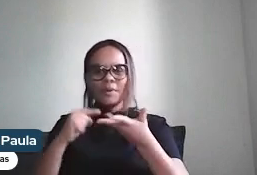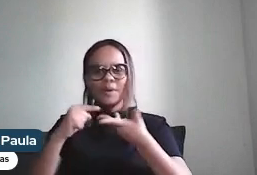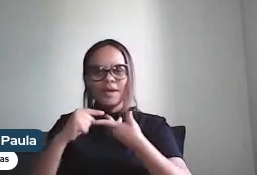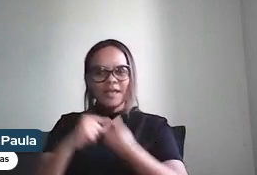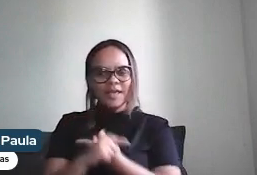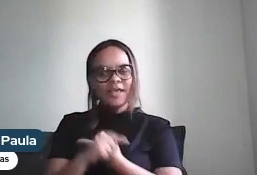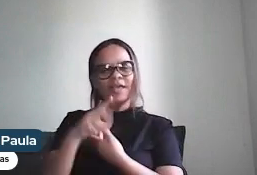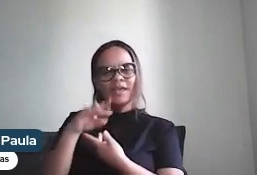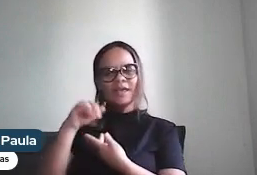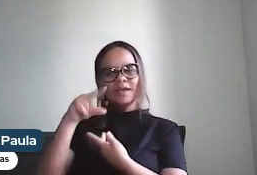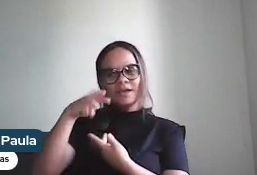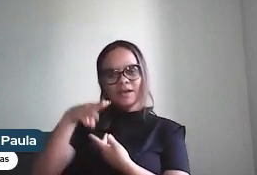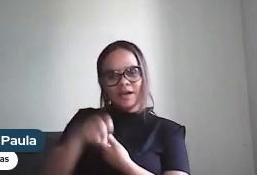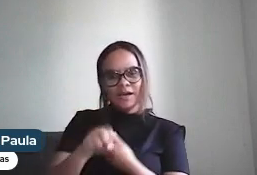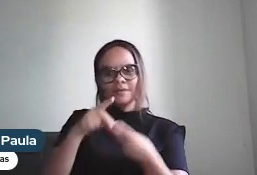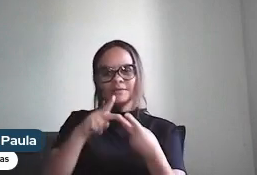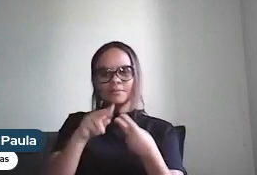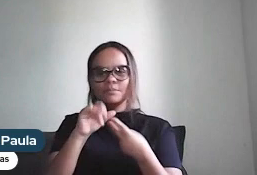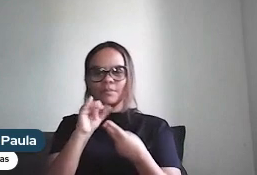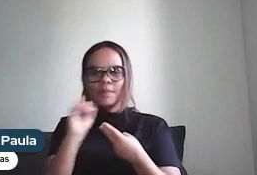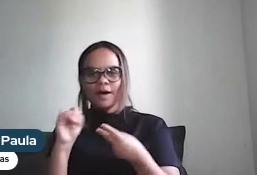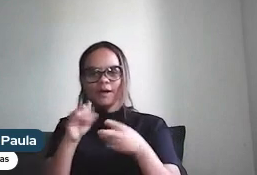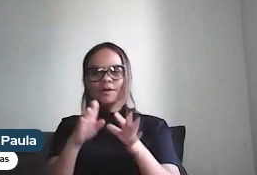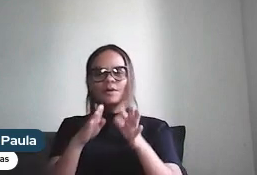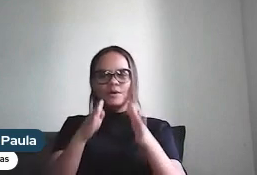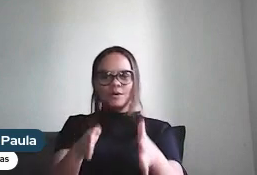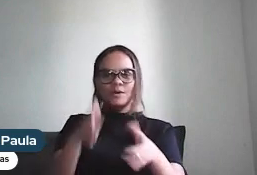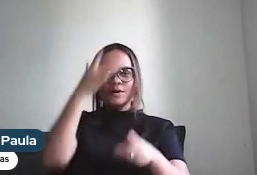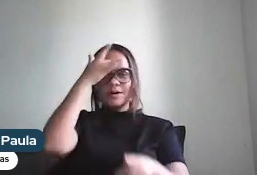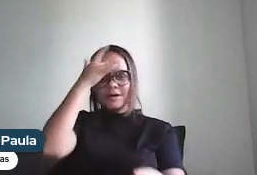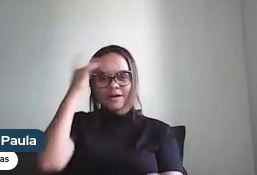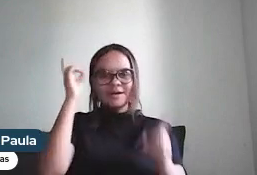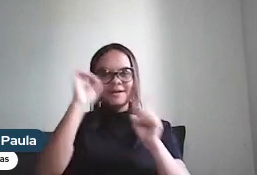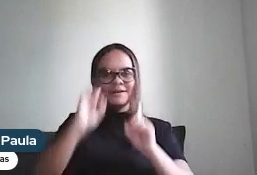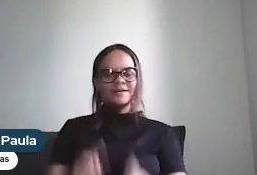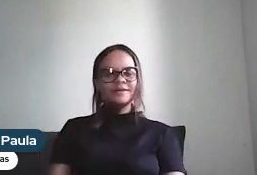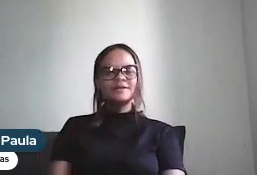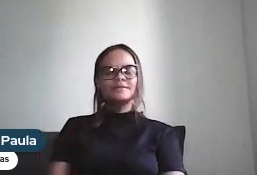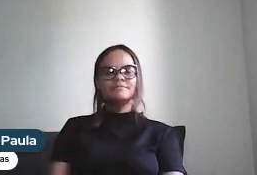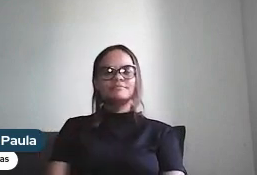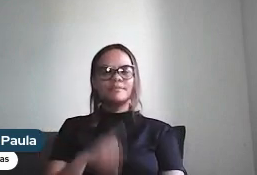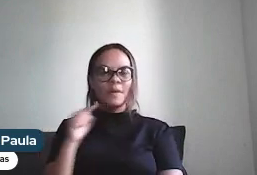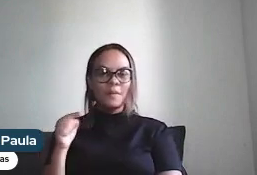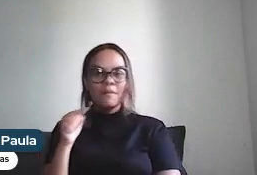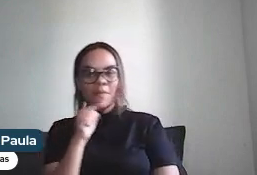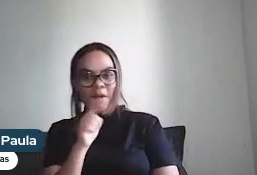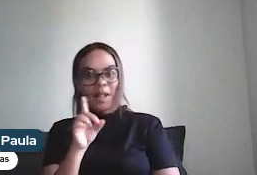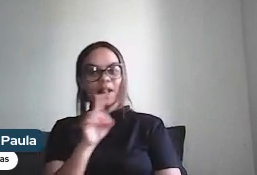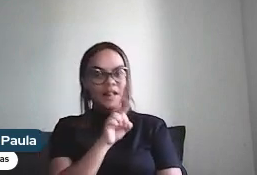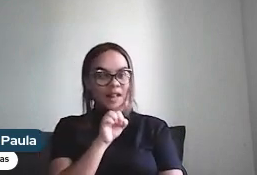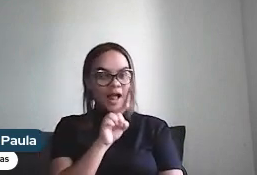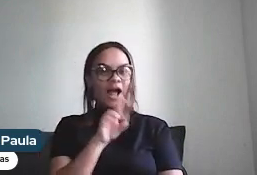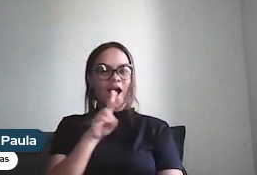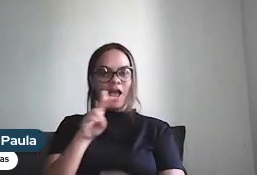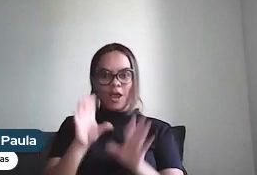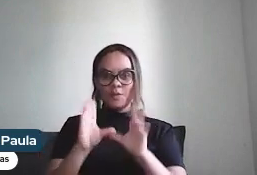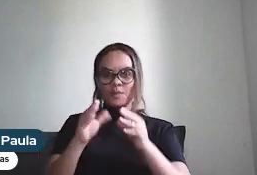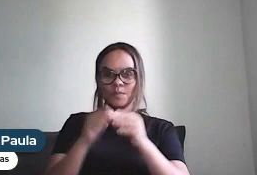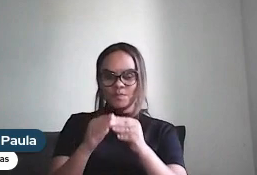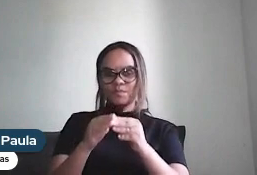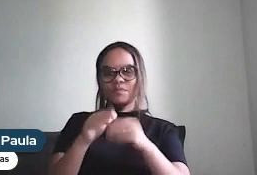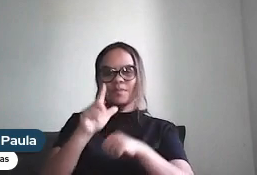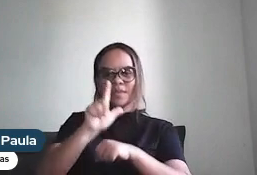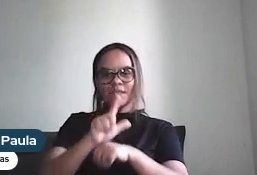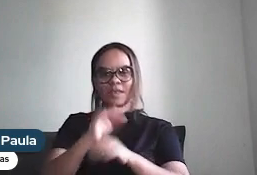de ICMS e IPI, destinado para as pessoas com deficiência, fale com a equipe da Lauisen Laudos